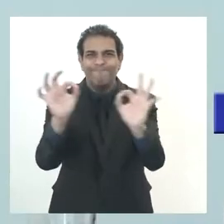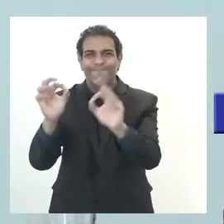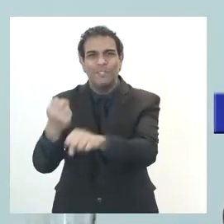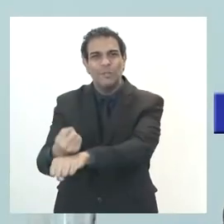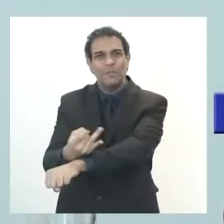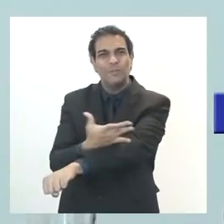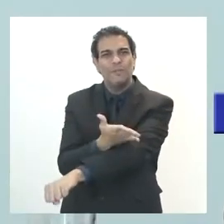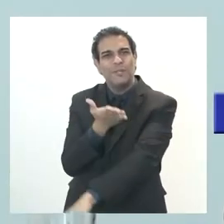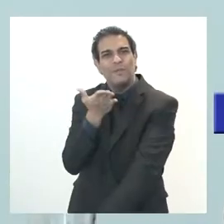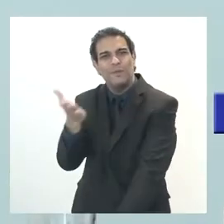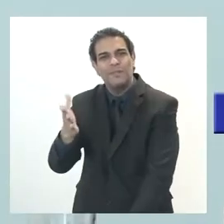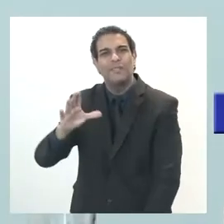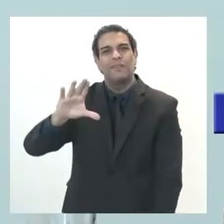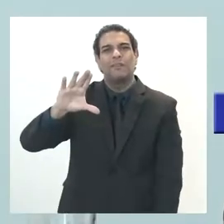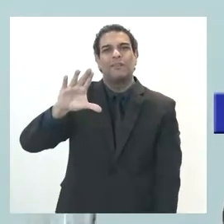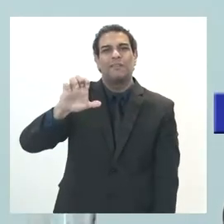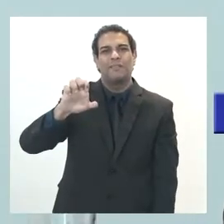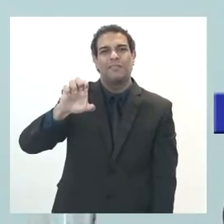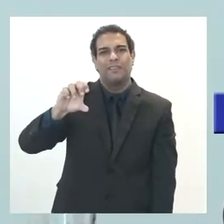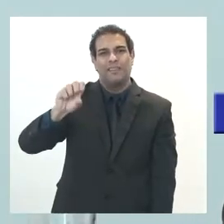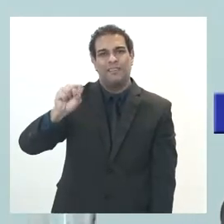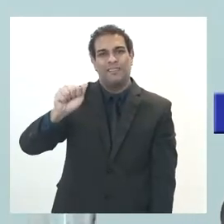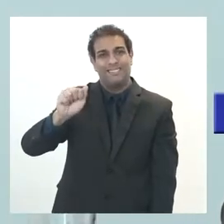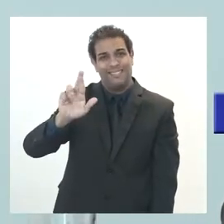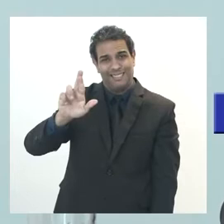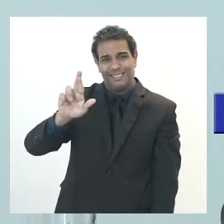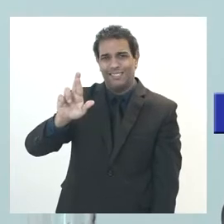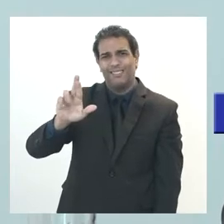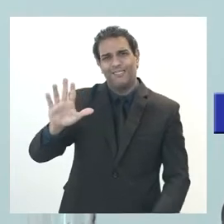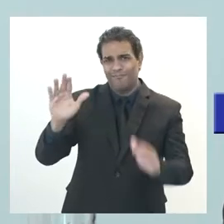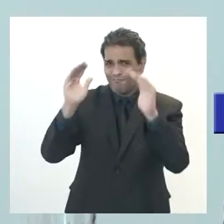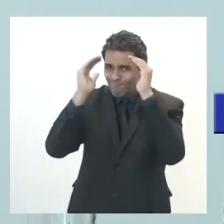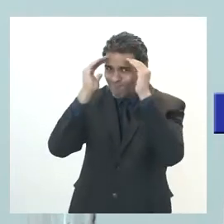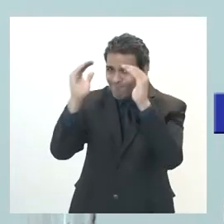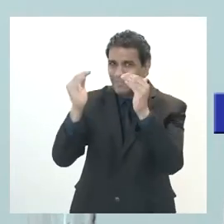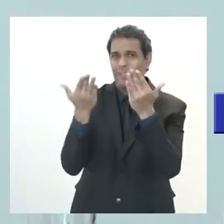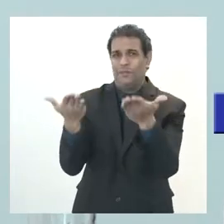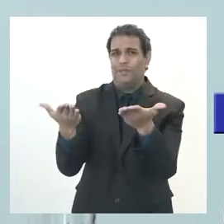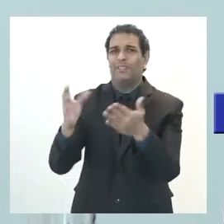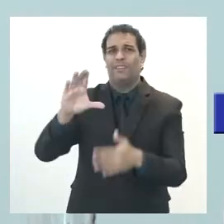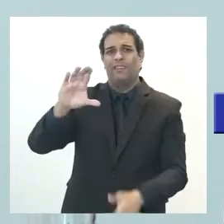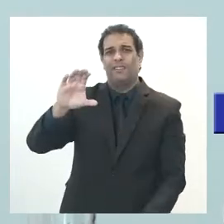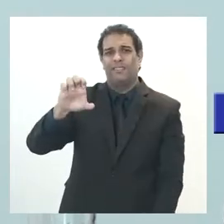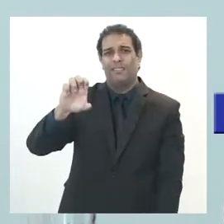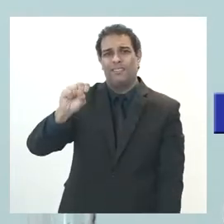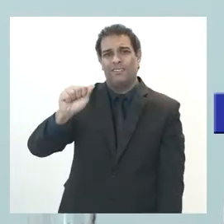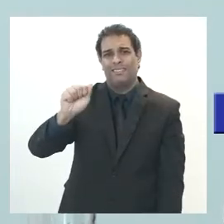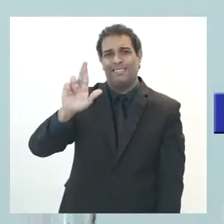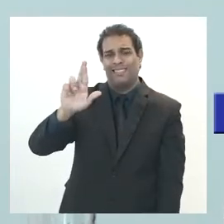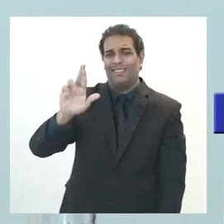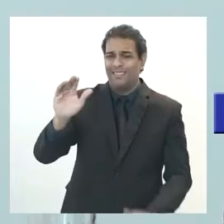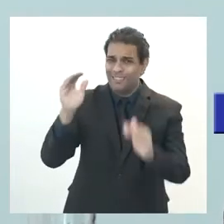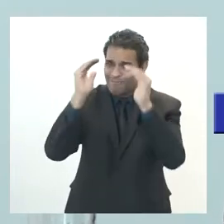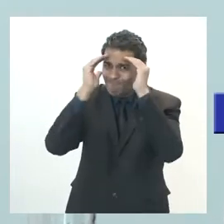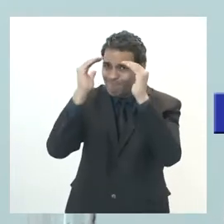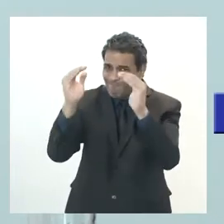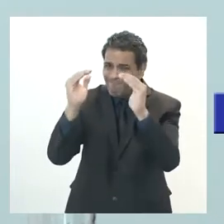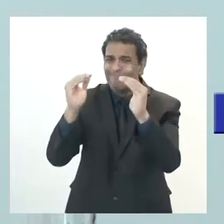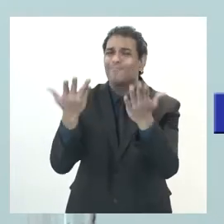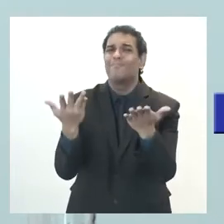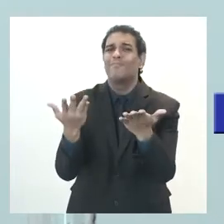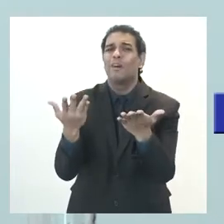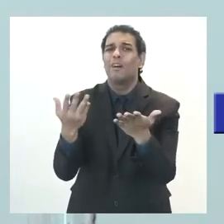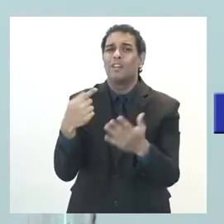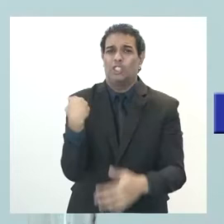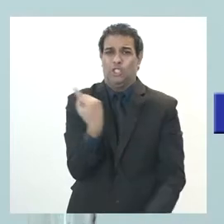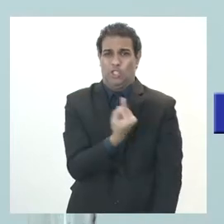declaração do César porque com todo respeito viu Sandra com todo respeito é porque